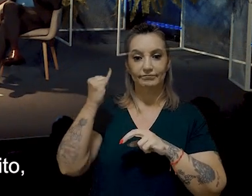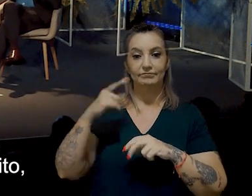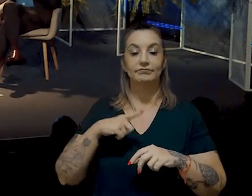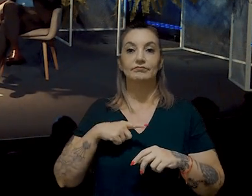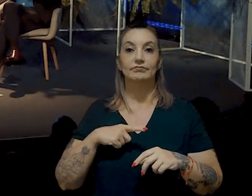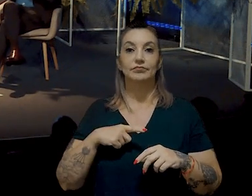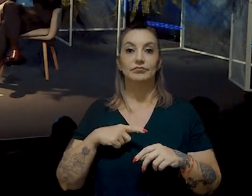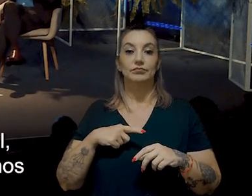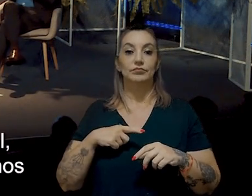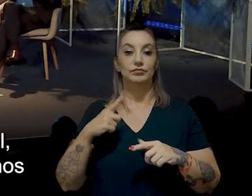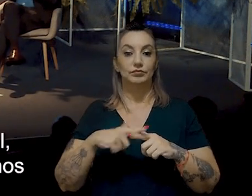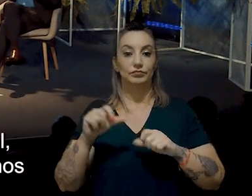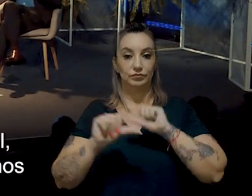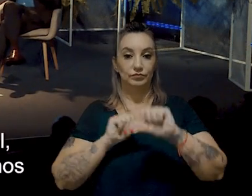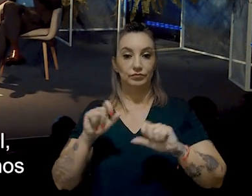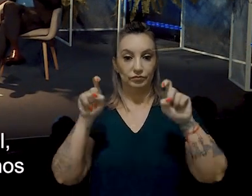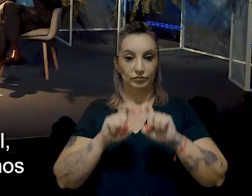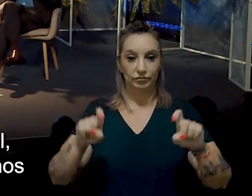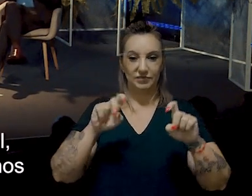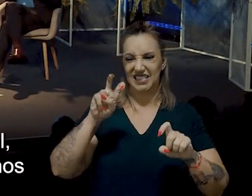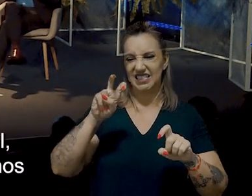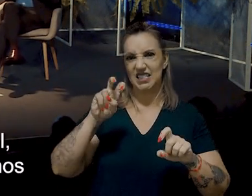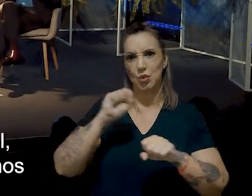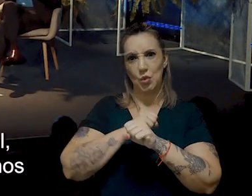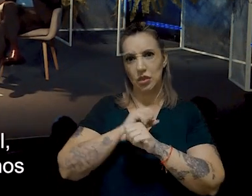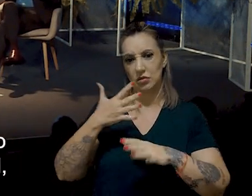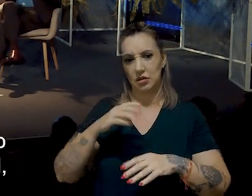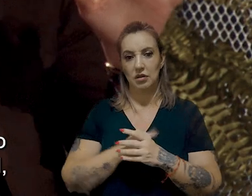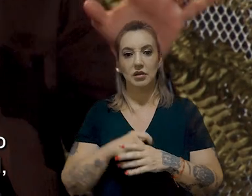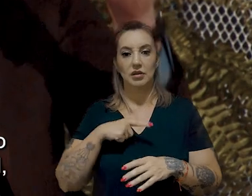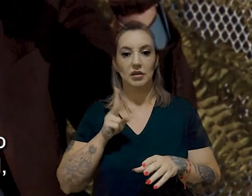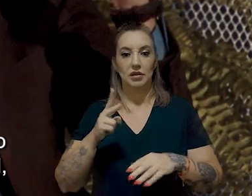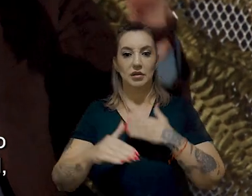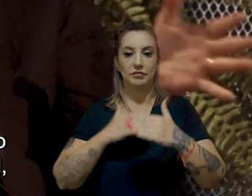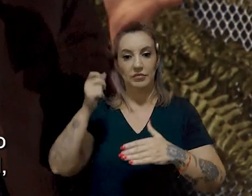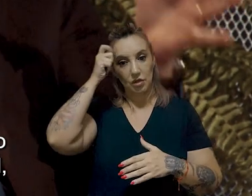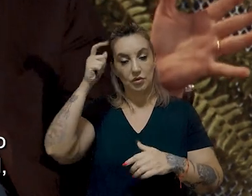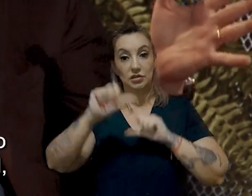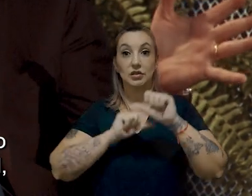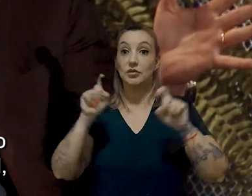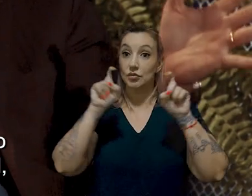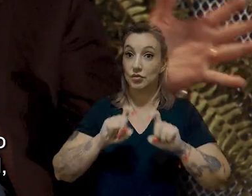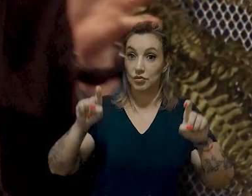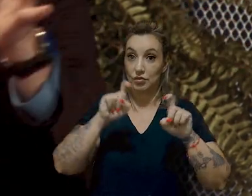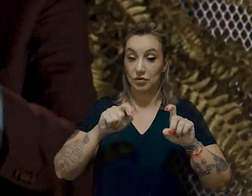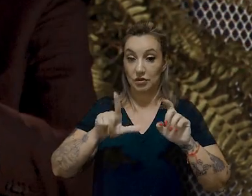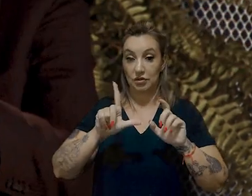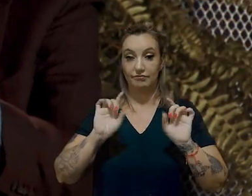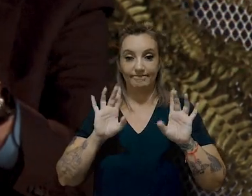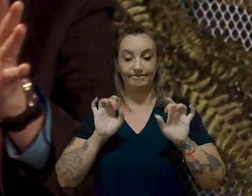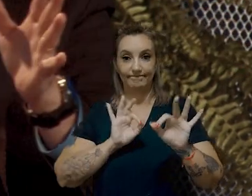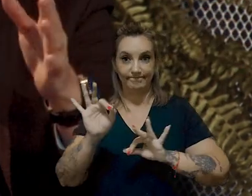gente ali valoriza muito a gente tá com um programa de transformação digital já tem mais ou menos uns 5 anos e a gente sempre Trabalhou muito a cultura da transformação digital antes de